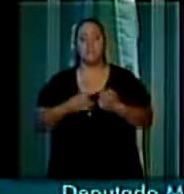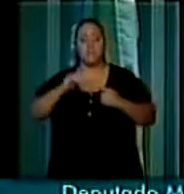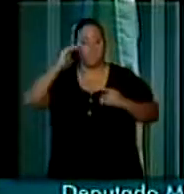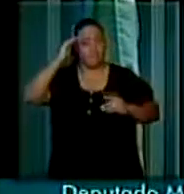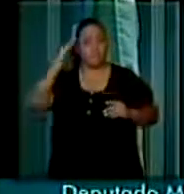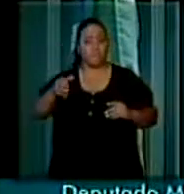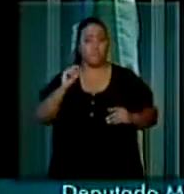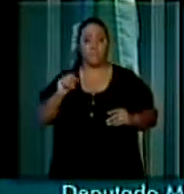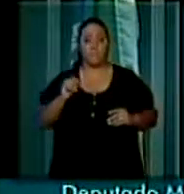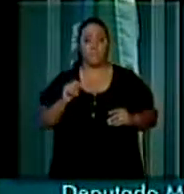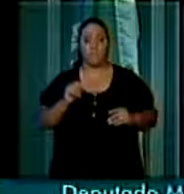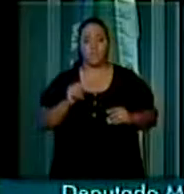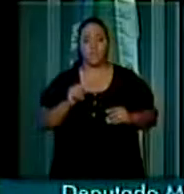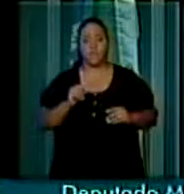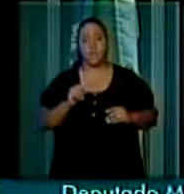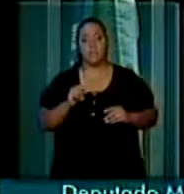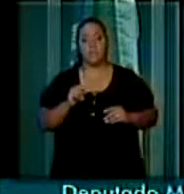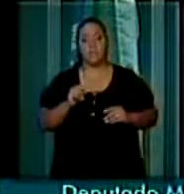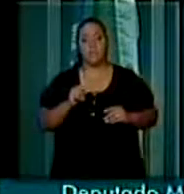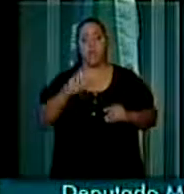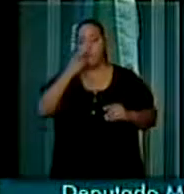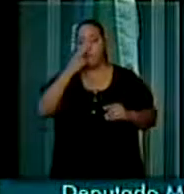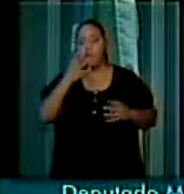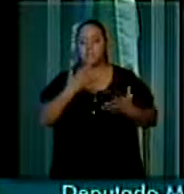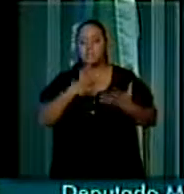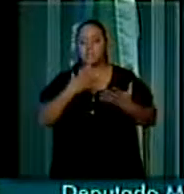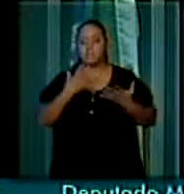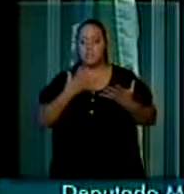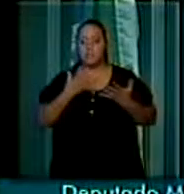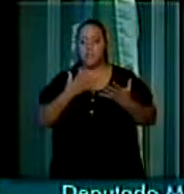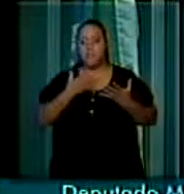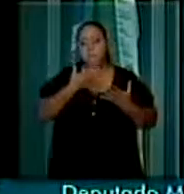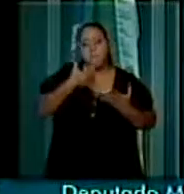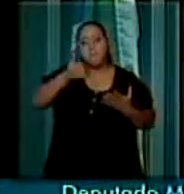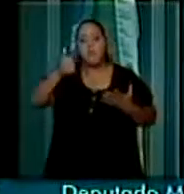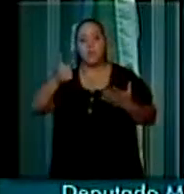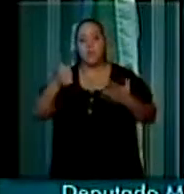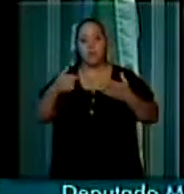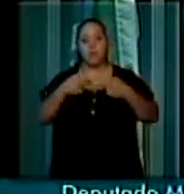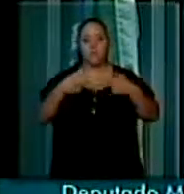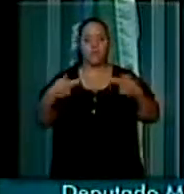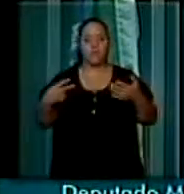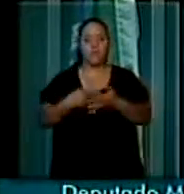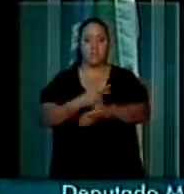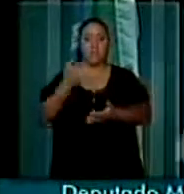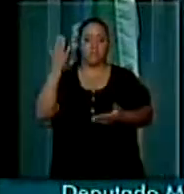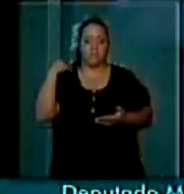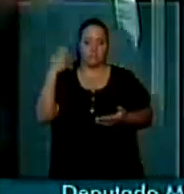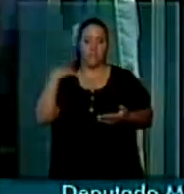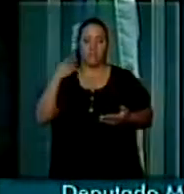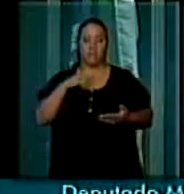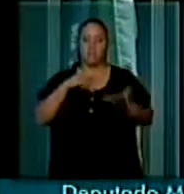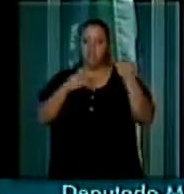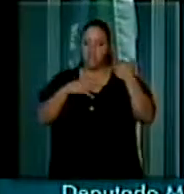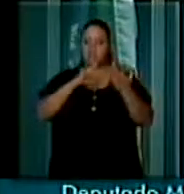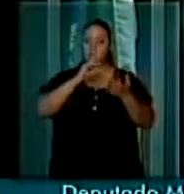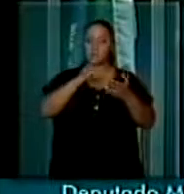ele corrige distorções eventuais que havia no projeto